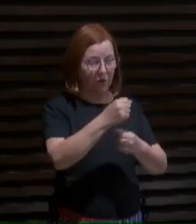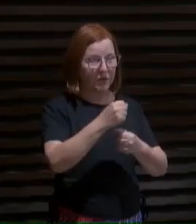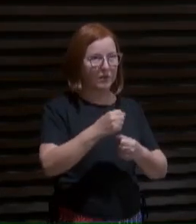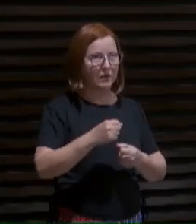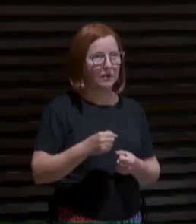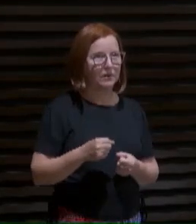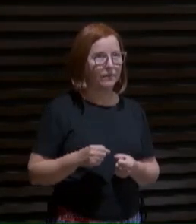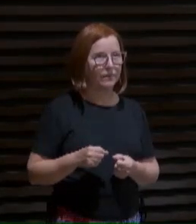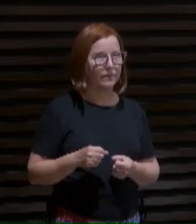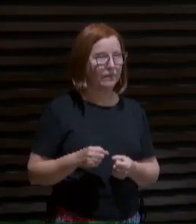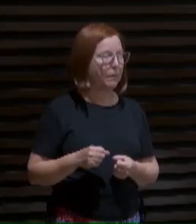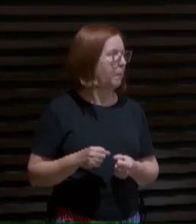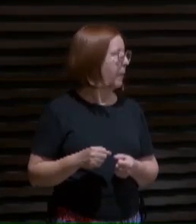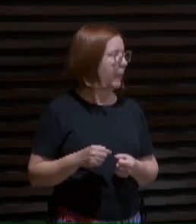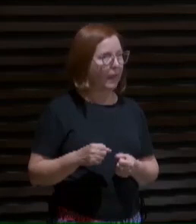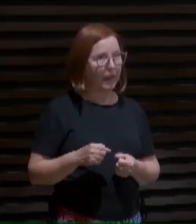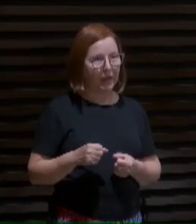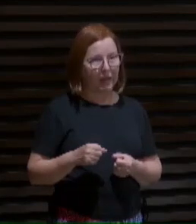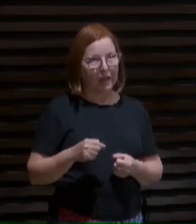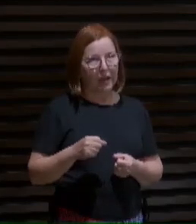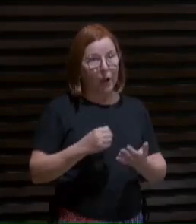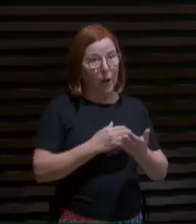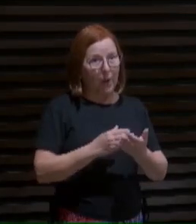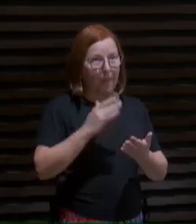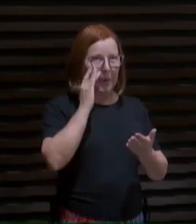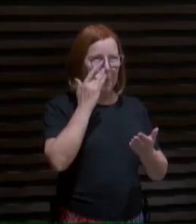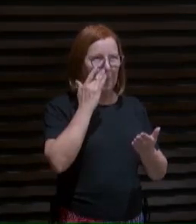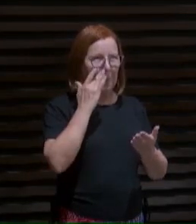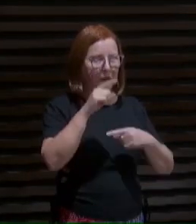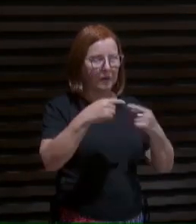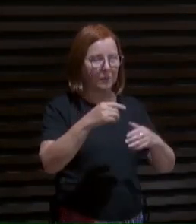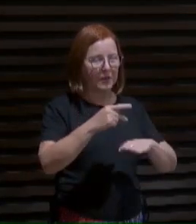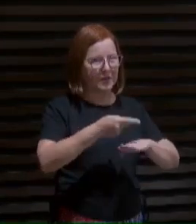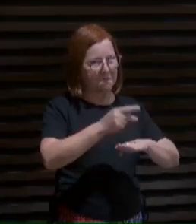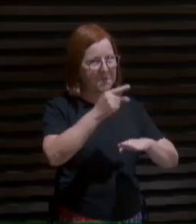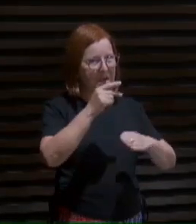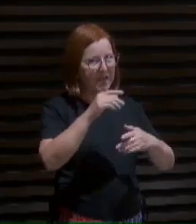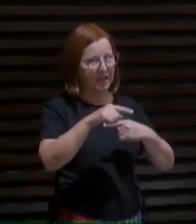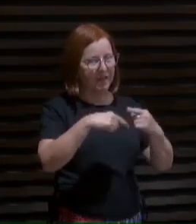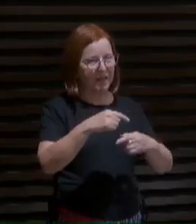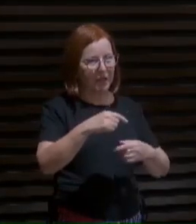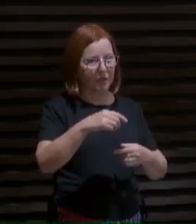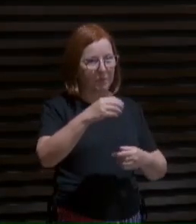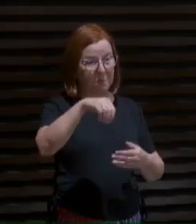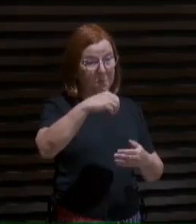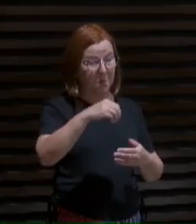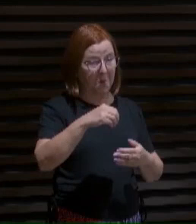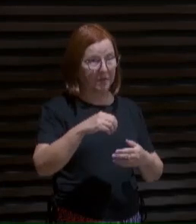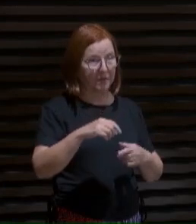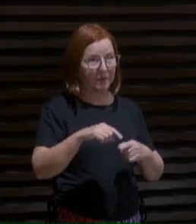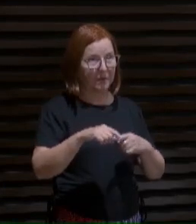eles vão desvalorizando, o de ouro para prata, de prata para bronze, de bronze para ferro. Mas vai aumentando